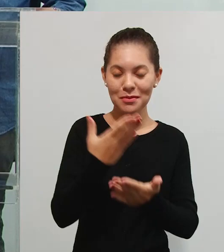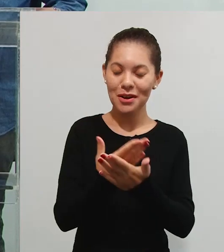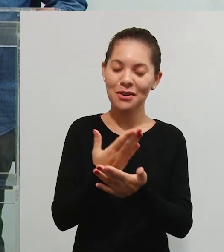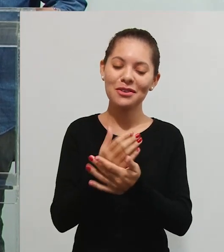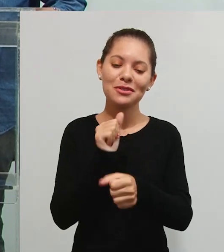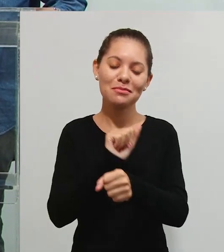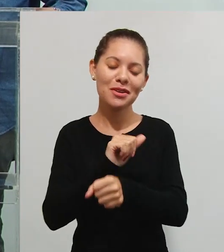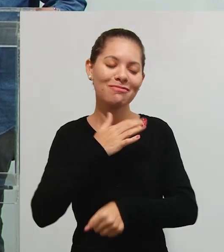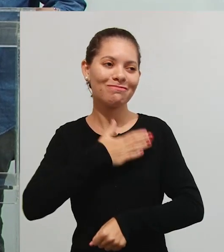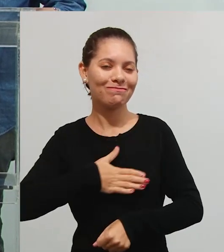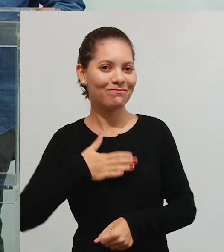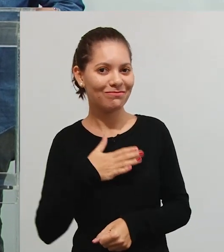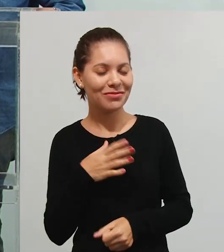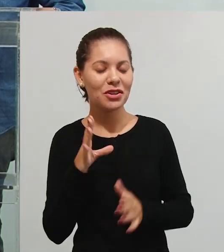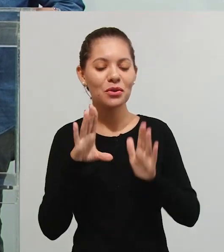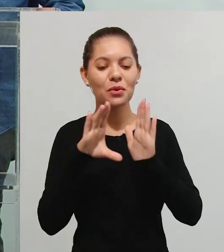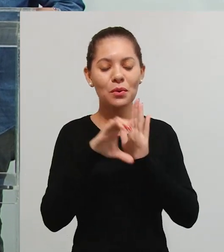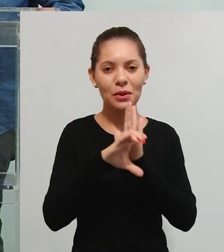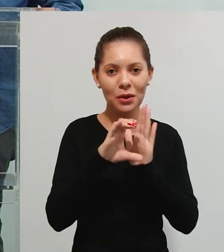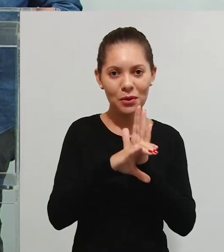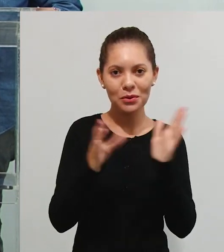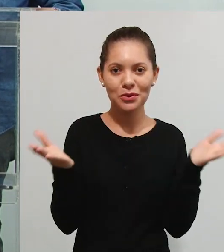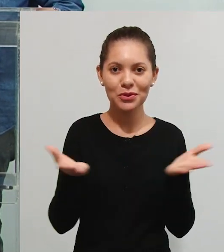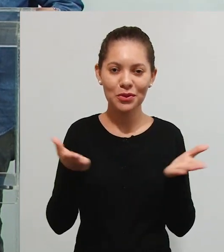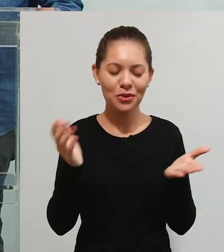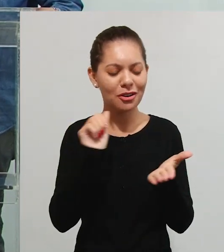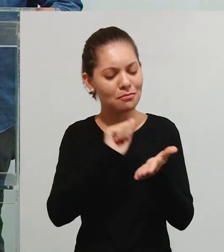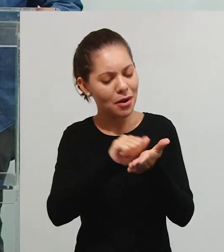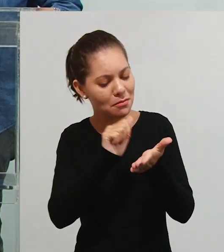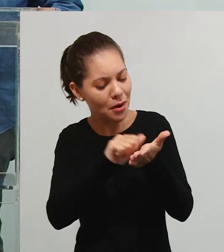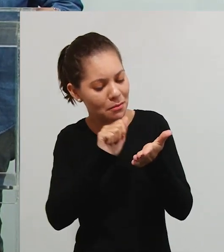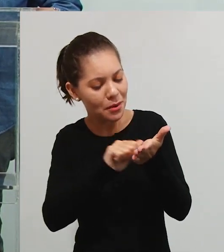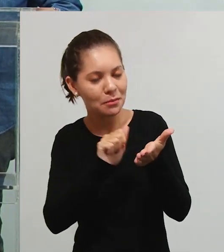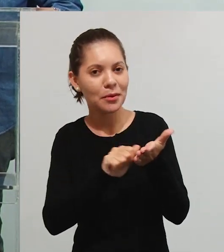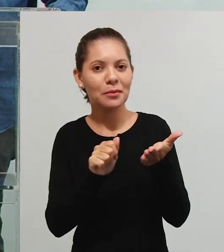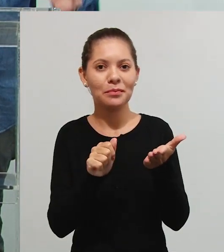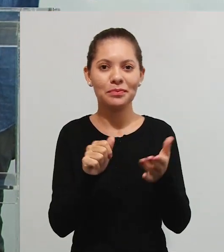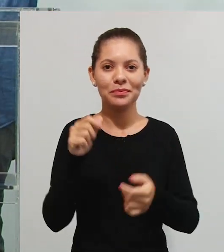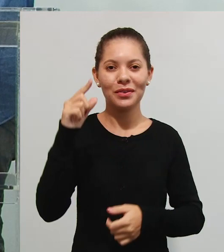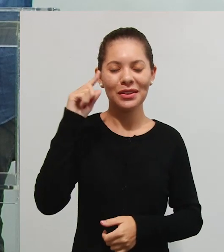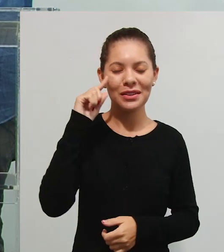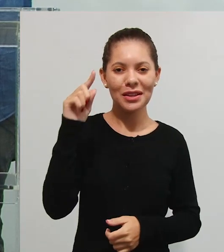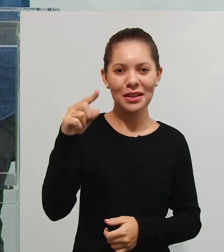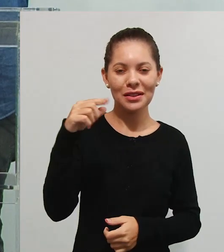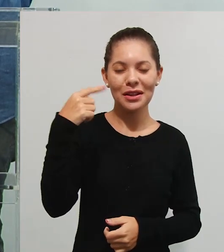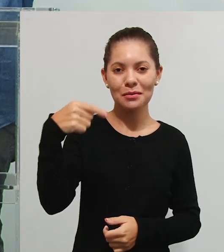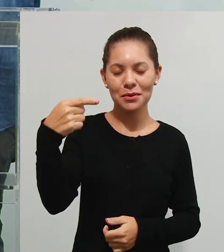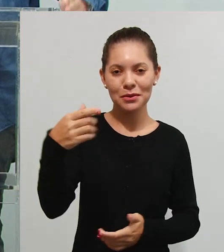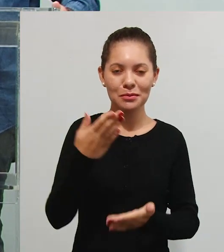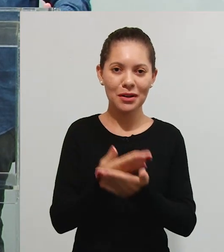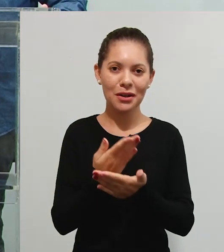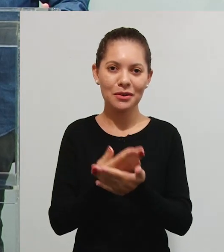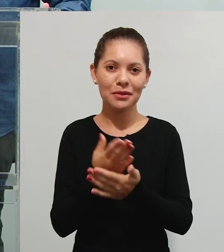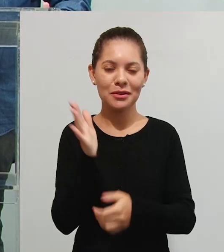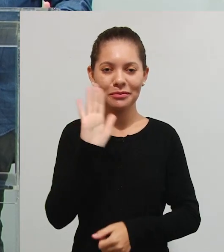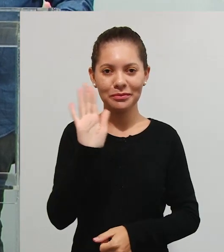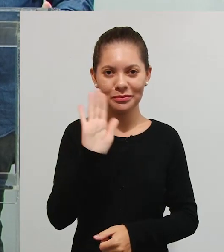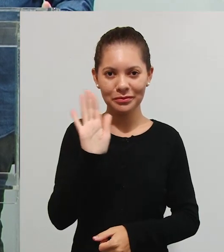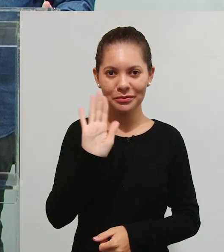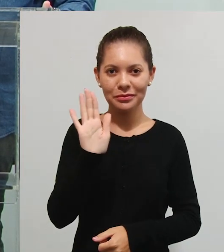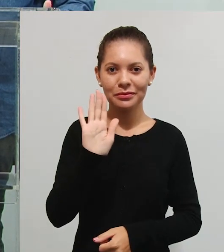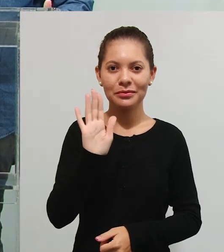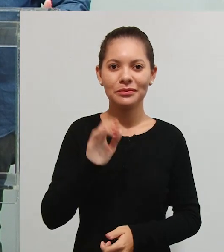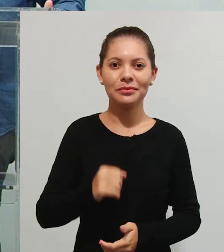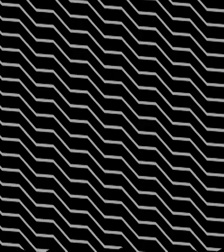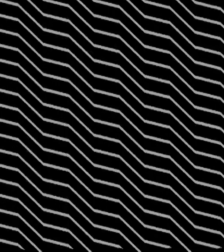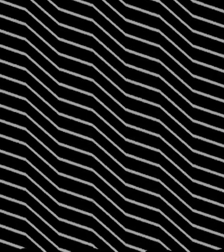aula. Espero que você tenha gostado do conteúdo de hoje, espero que você tenha feito as suas anotações e a gente se vê na próxima oportunidade. Até